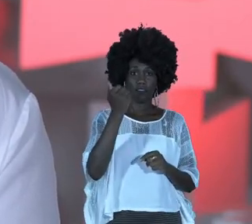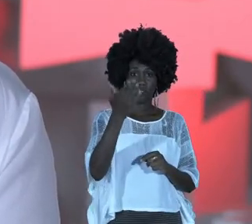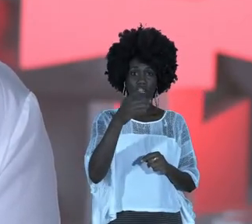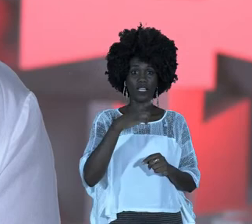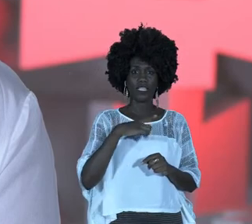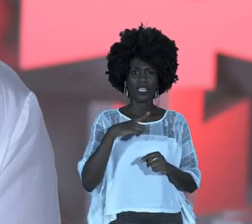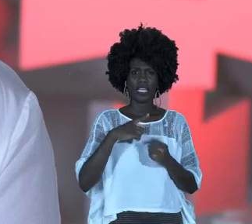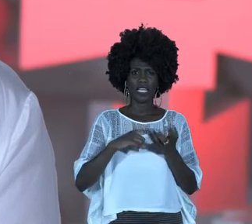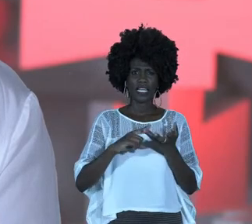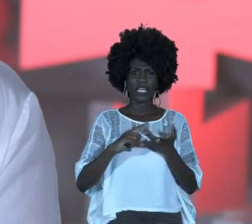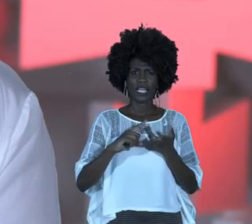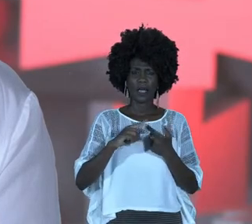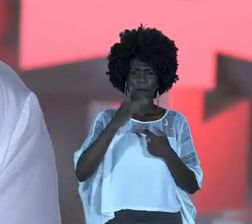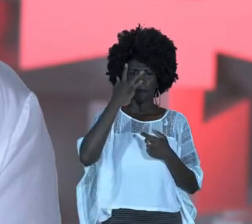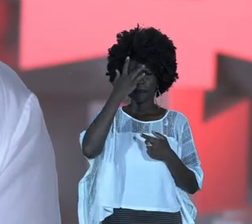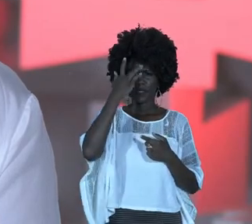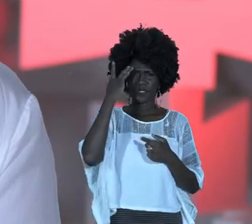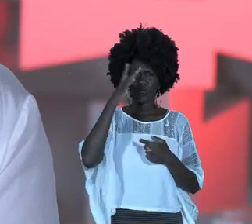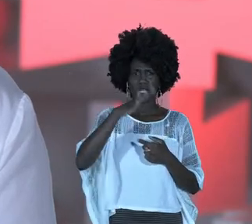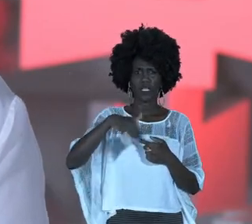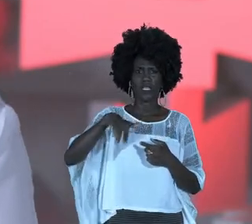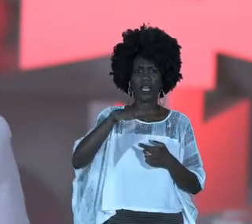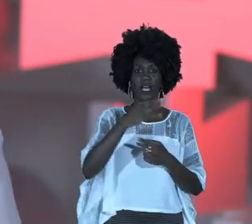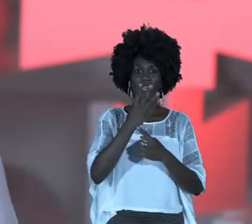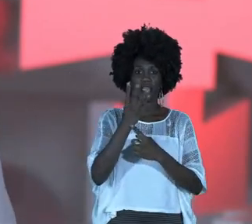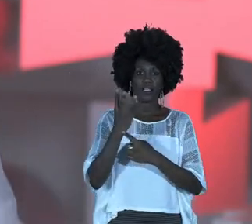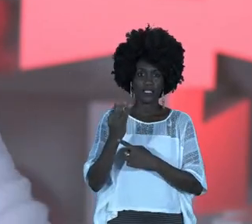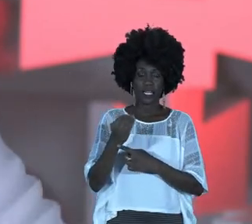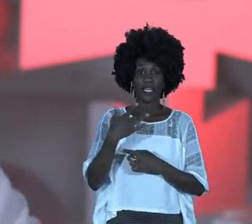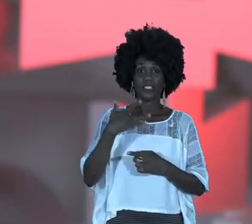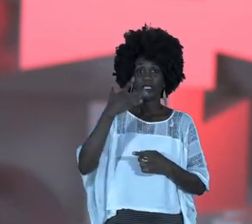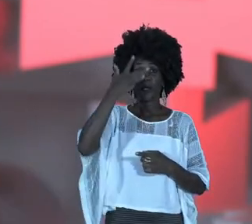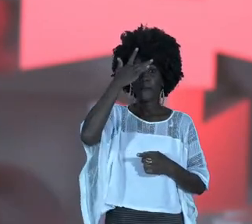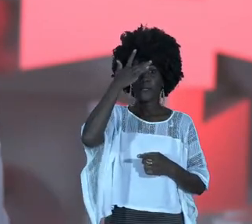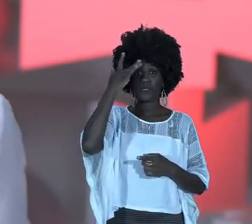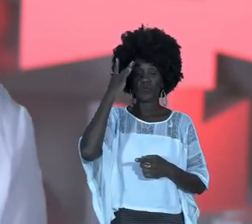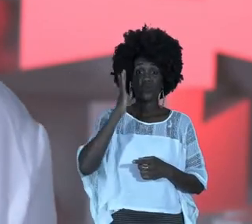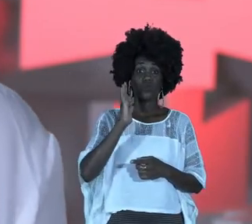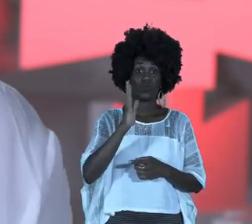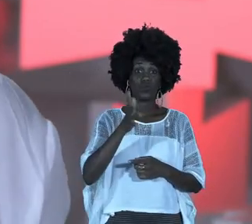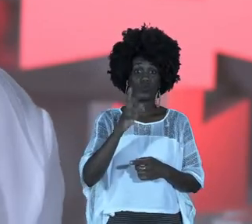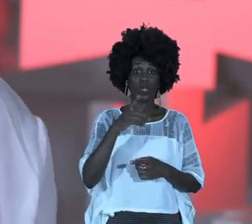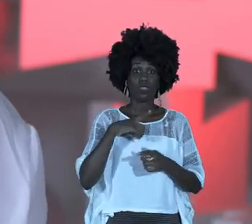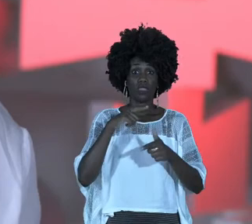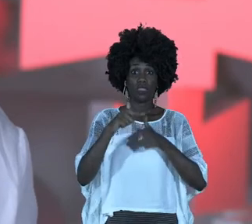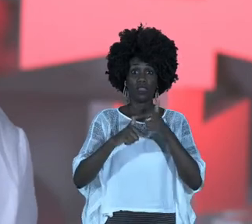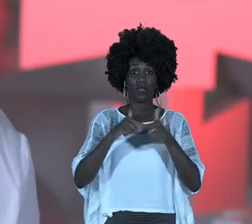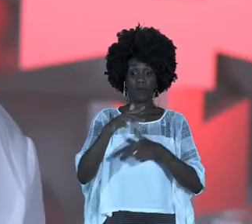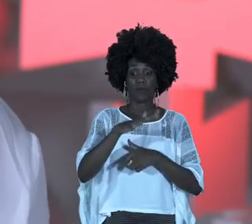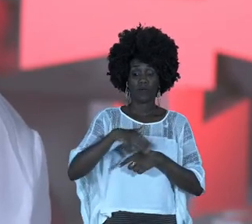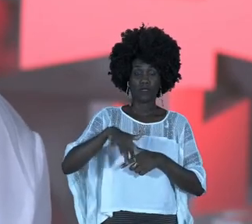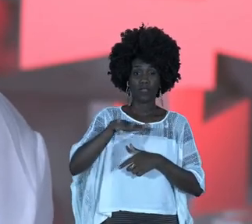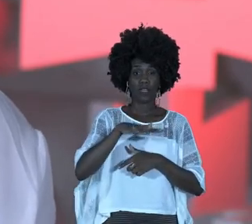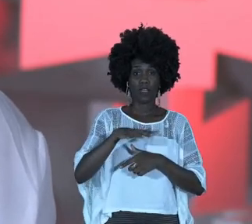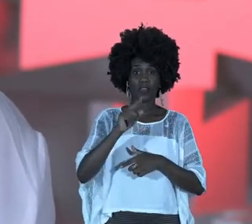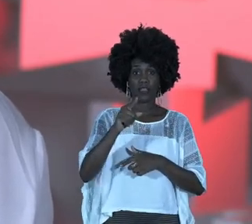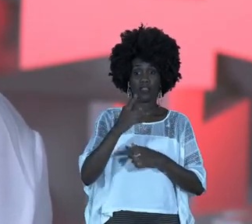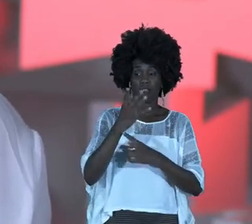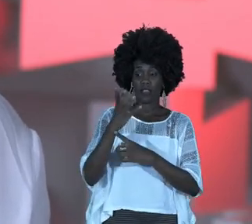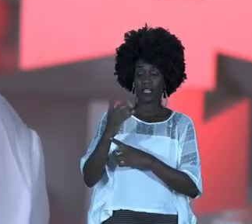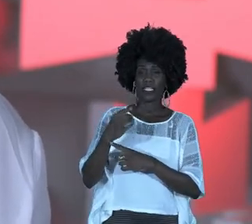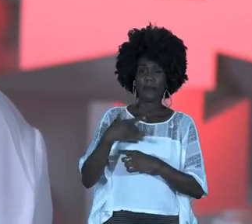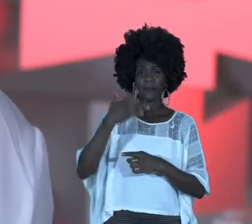tem muitas pessoas que são da área de arte, que já lidam com essa questão nos seus trabalhos, e tem